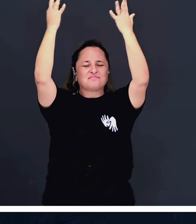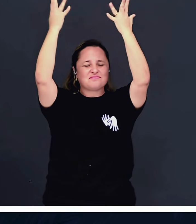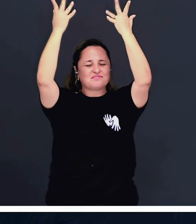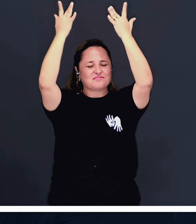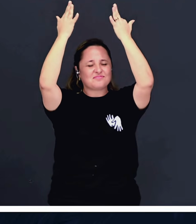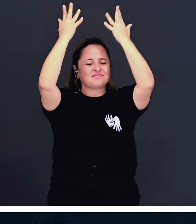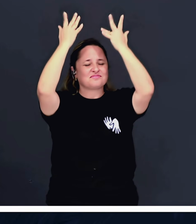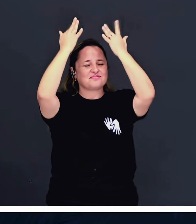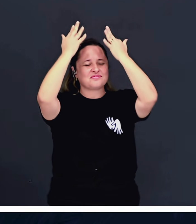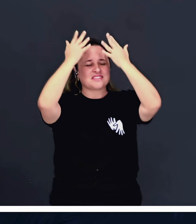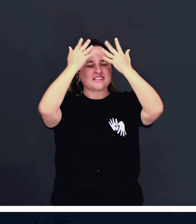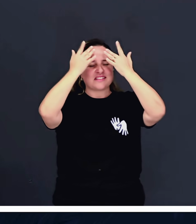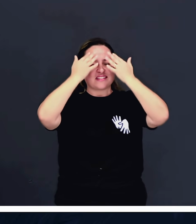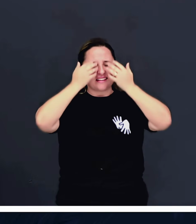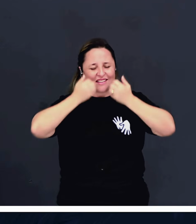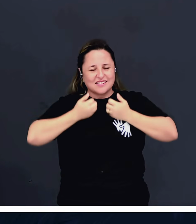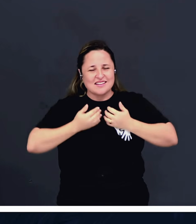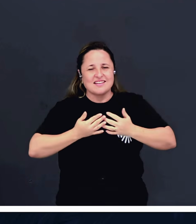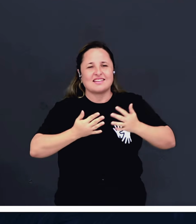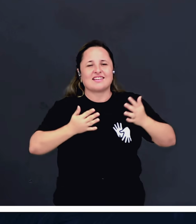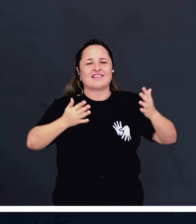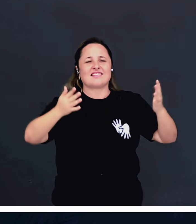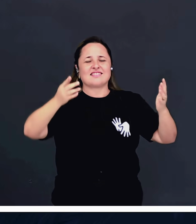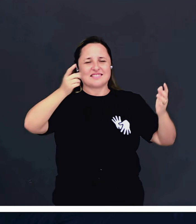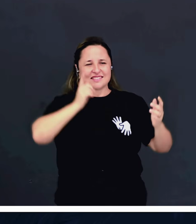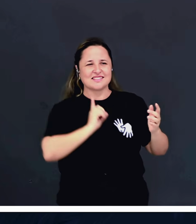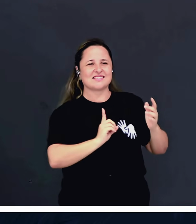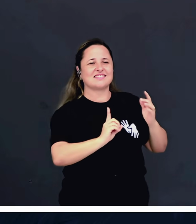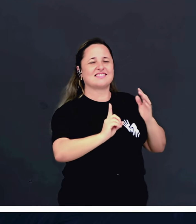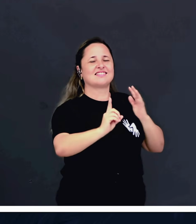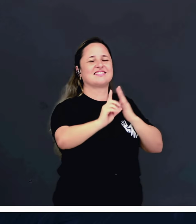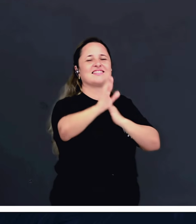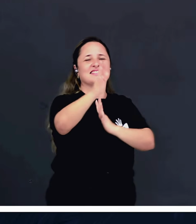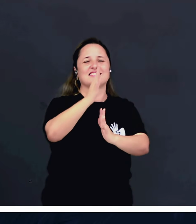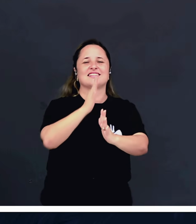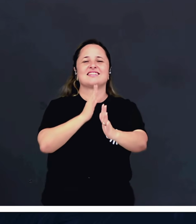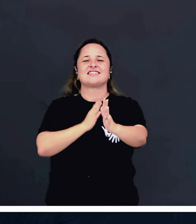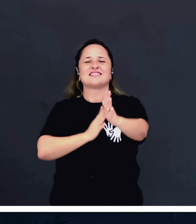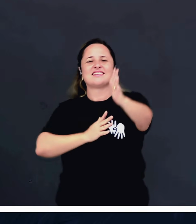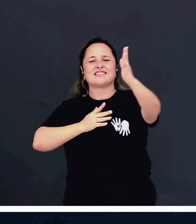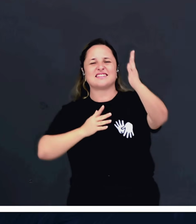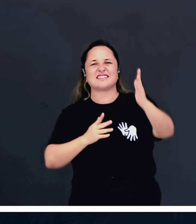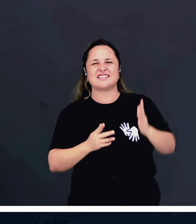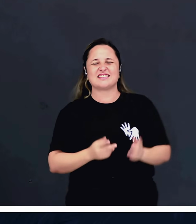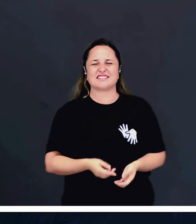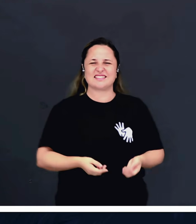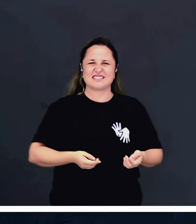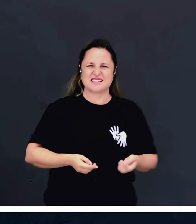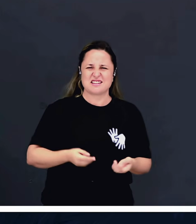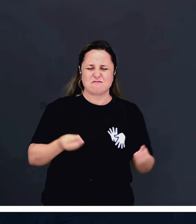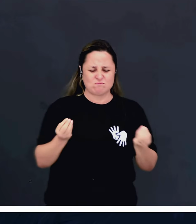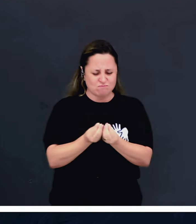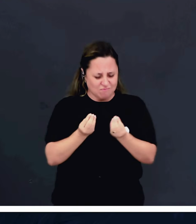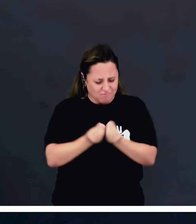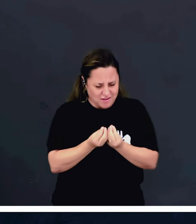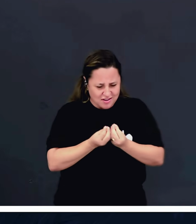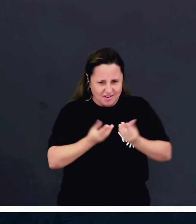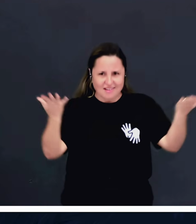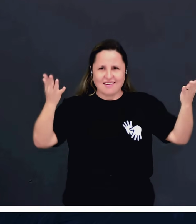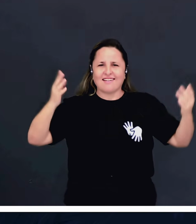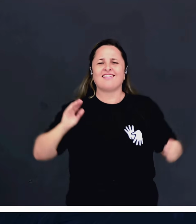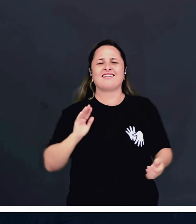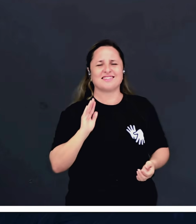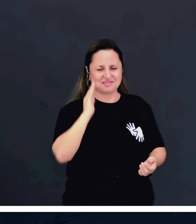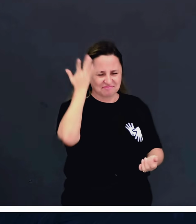O favor de Deus é o que abre as portas pra mim, faz